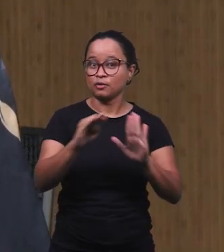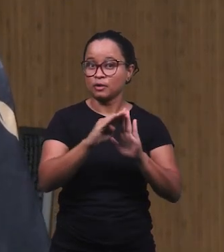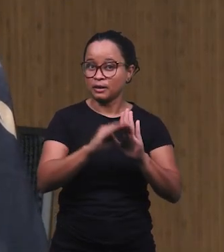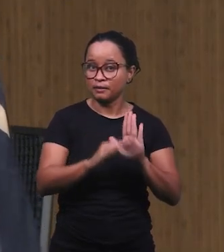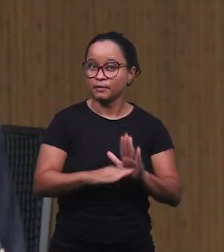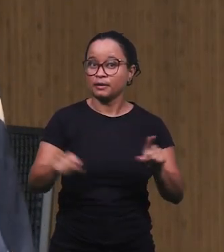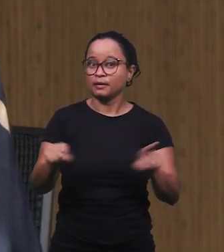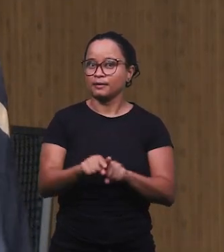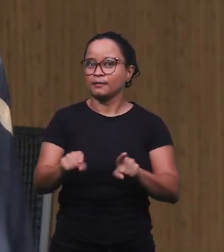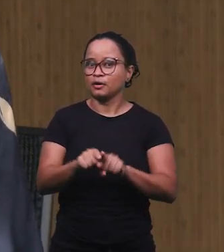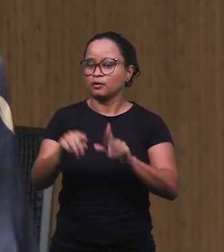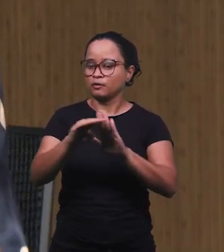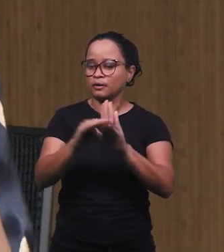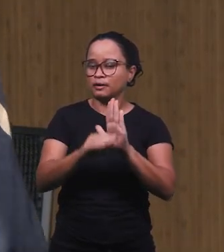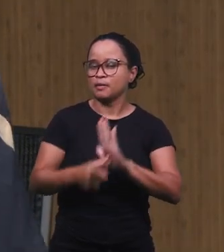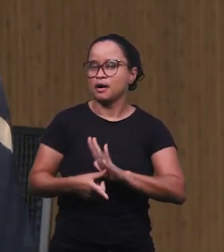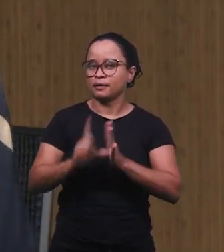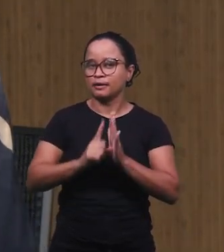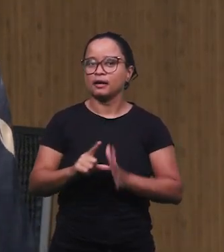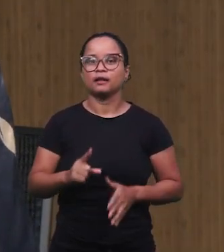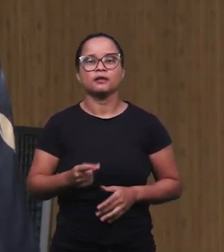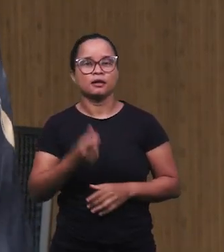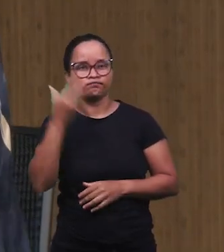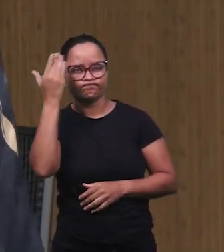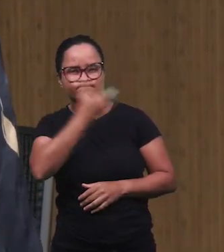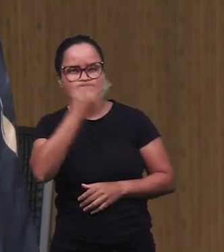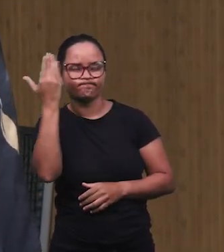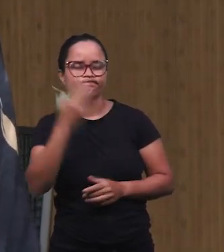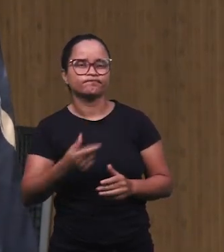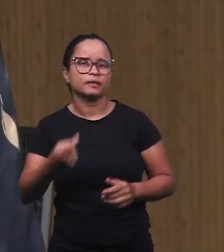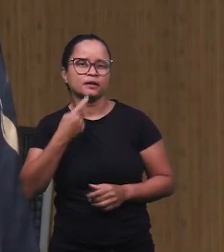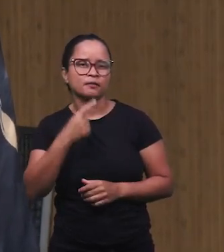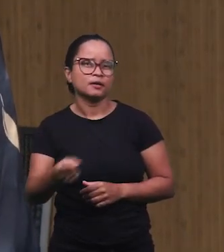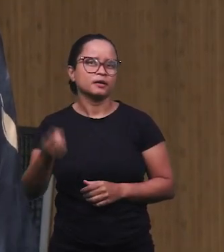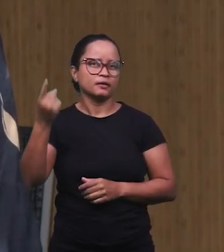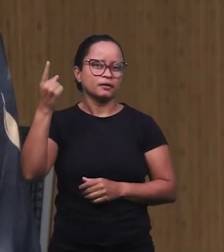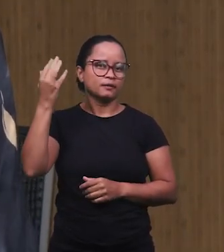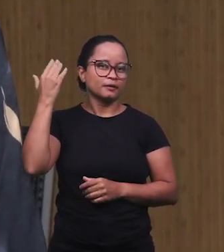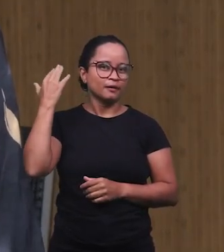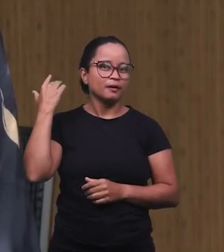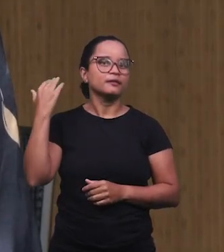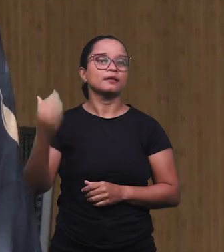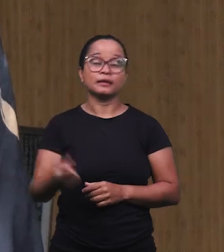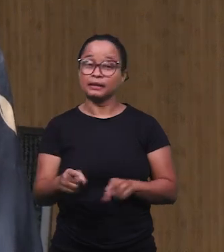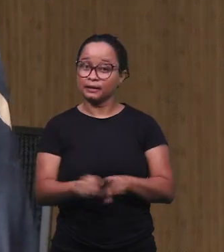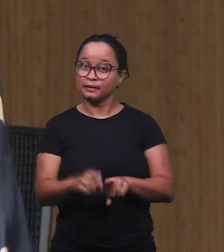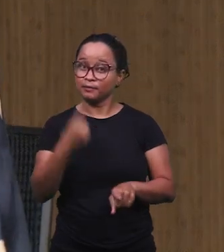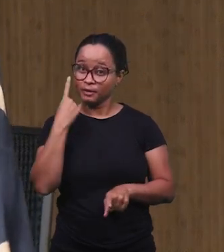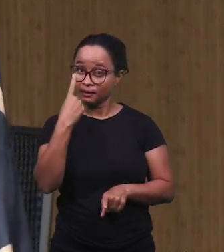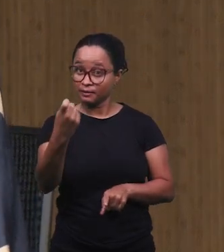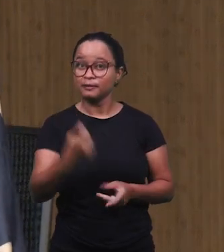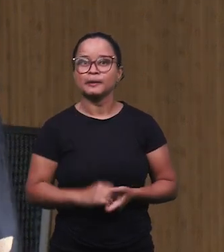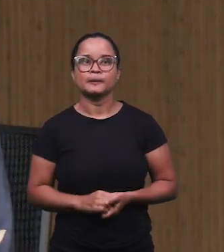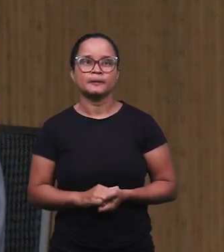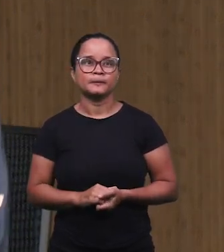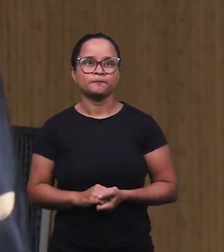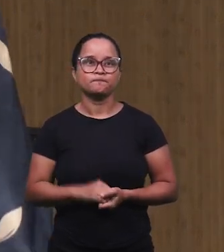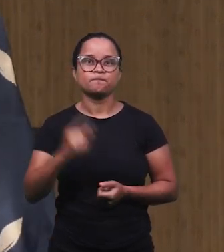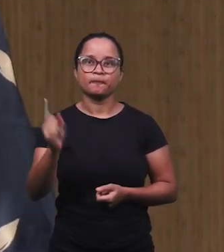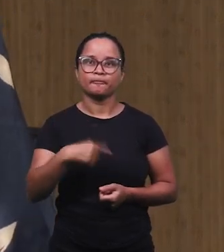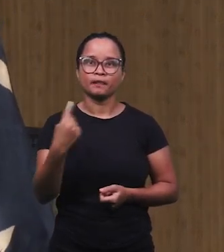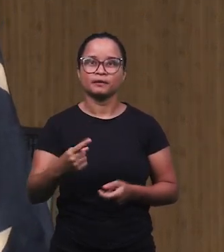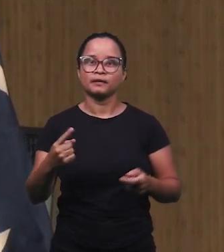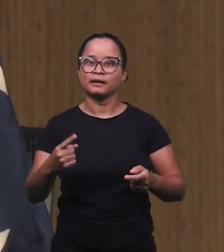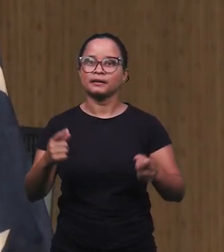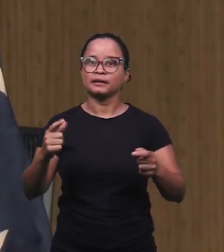programa anterior, quem não assistiu, vai lá assistir o programa da semana passada, que também está muito interessante. Nós